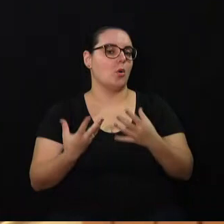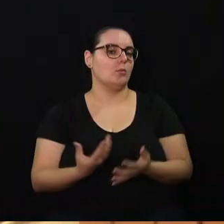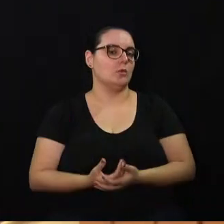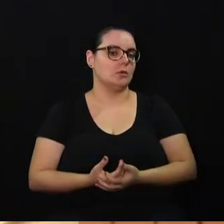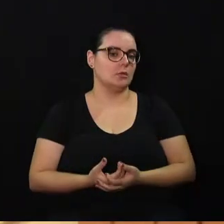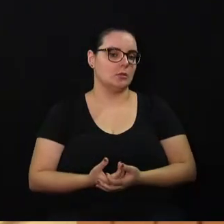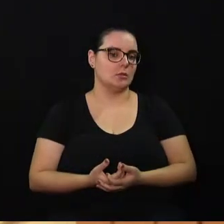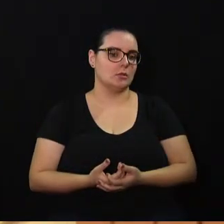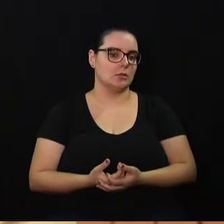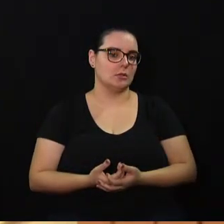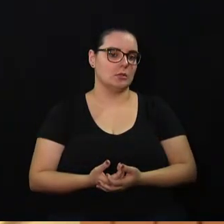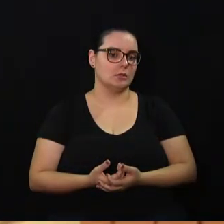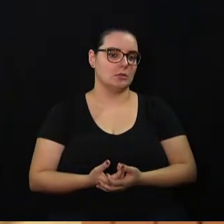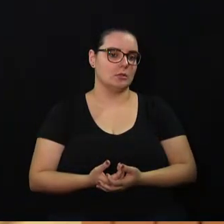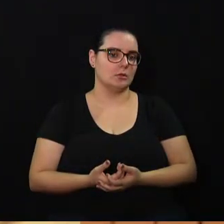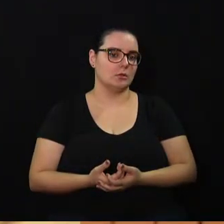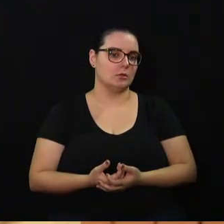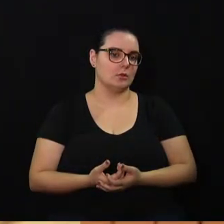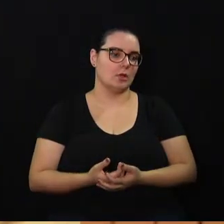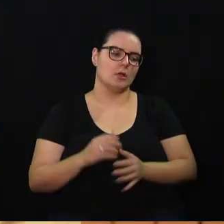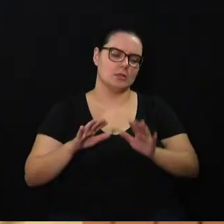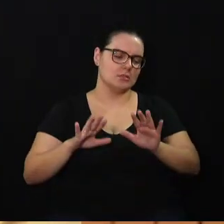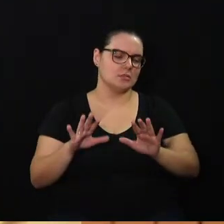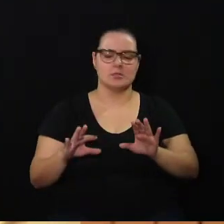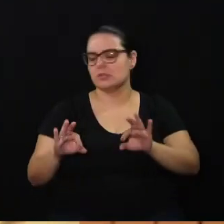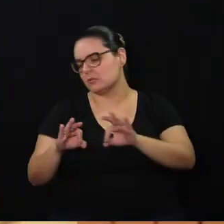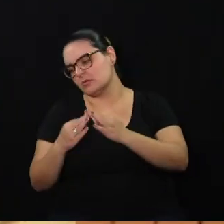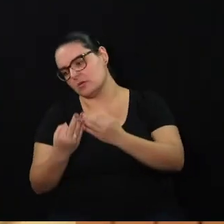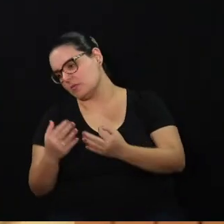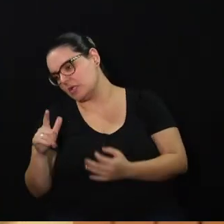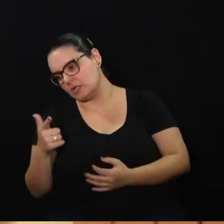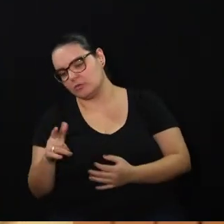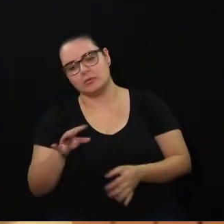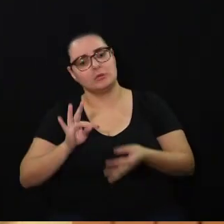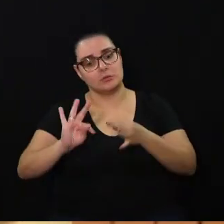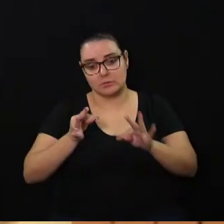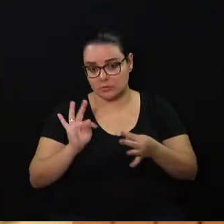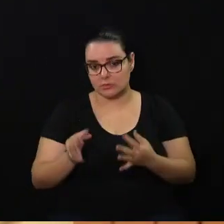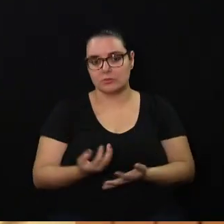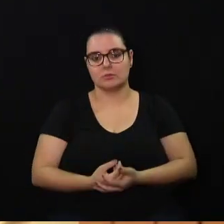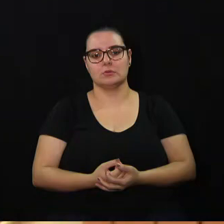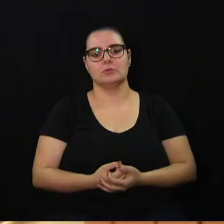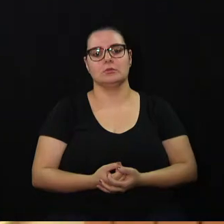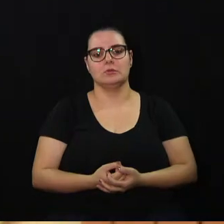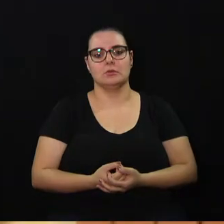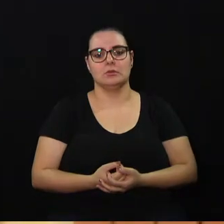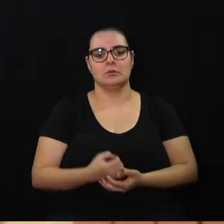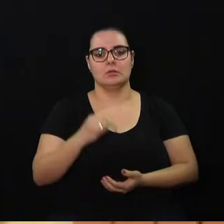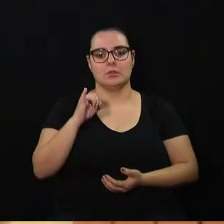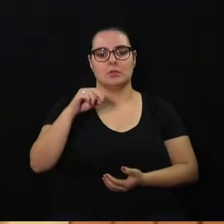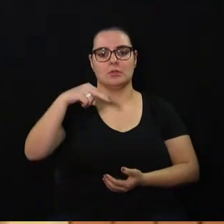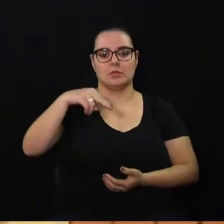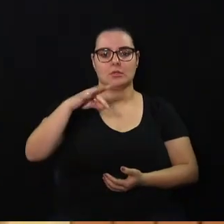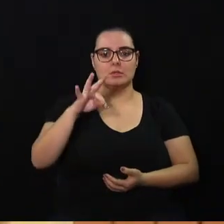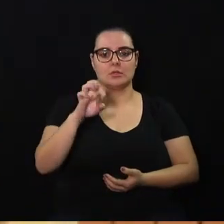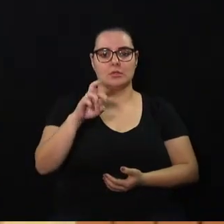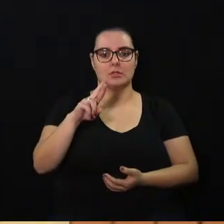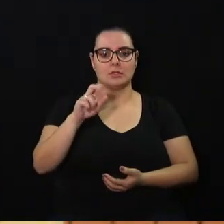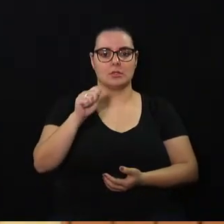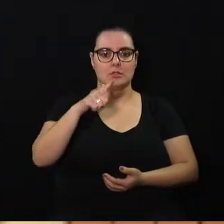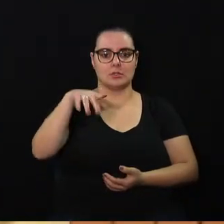toda todo mundo vai ter acesso a esse tipo de tratamento na integração sensorial está aí